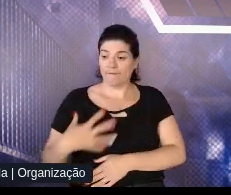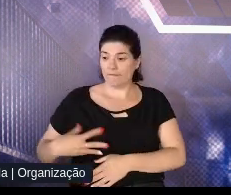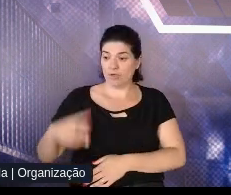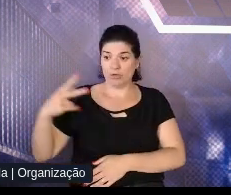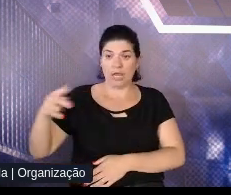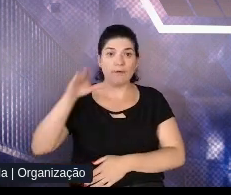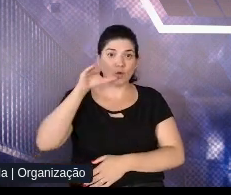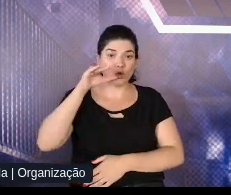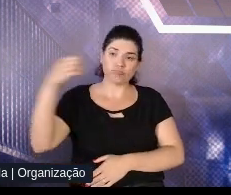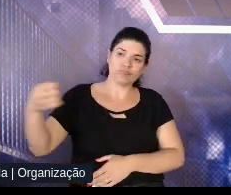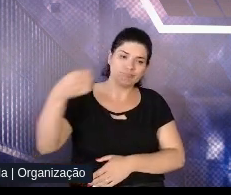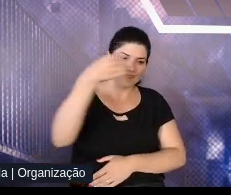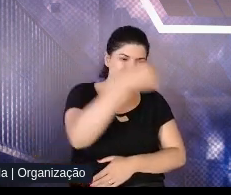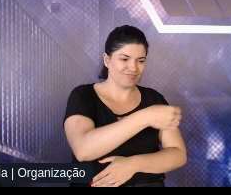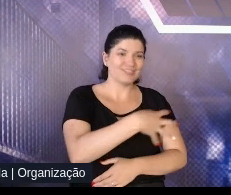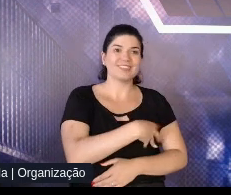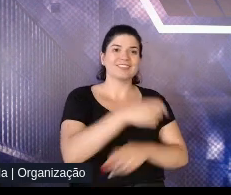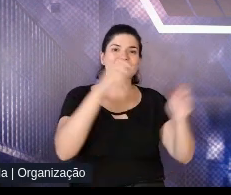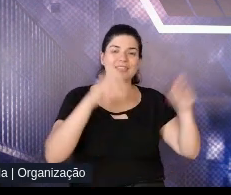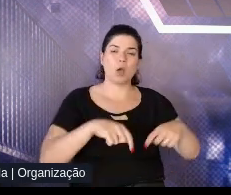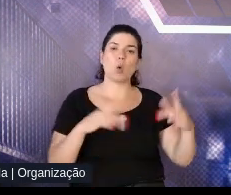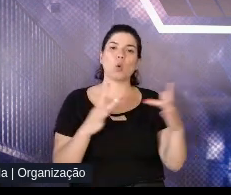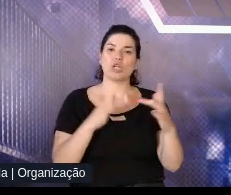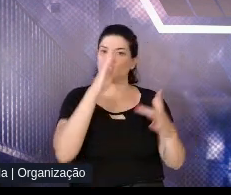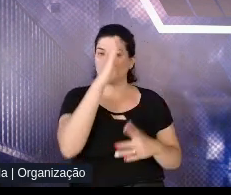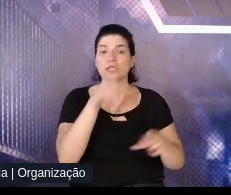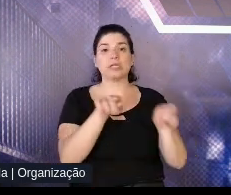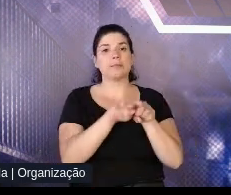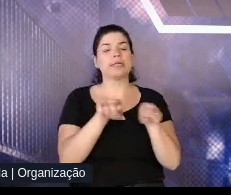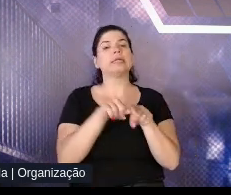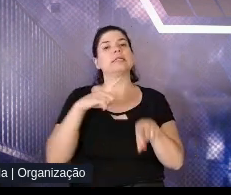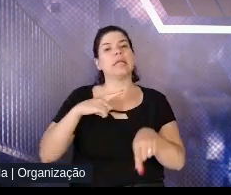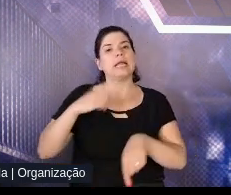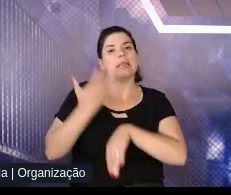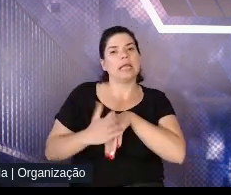ter esse contato mais direto, e eles também têm treinamentos de Libras.